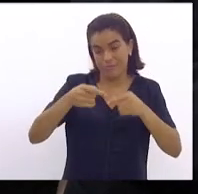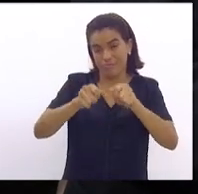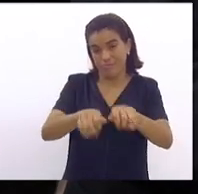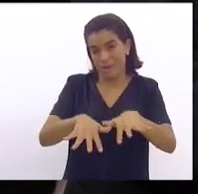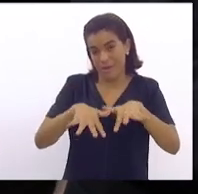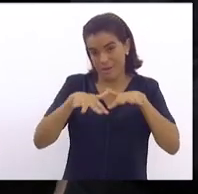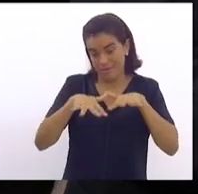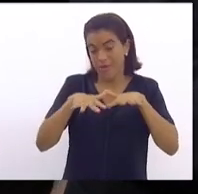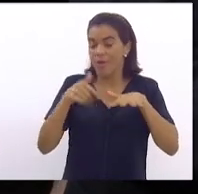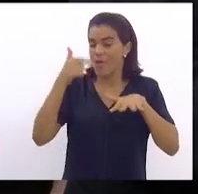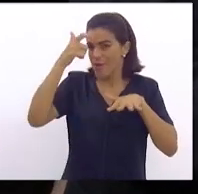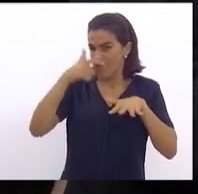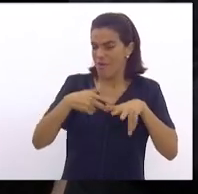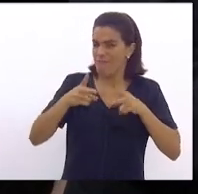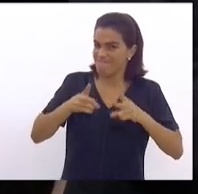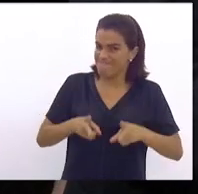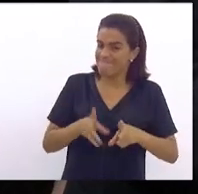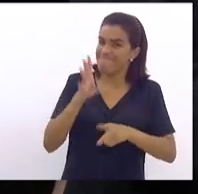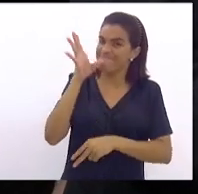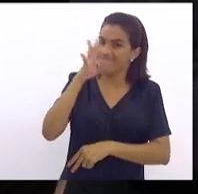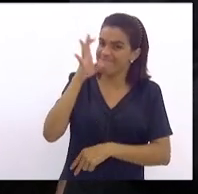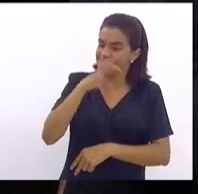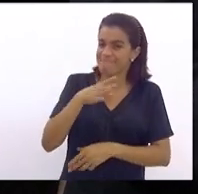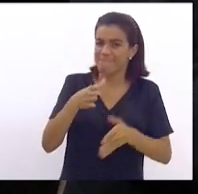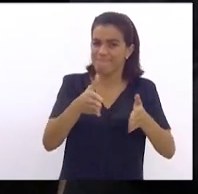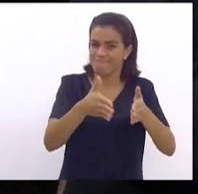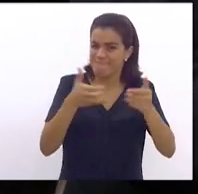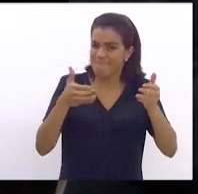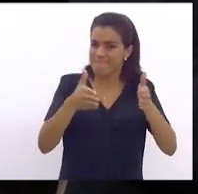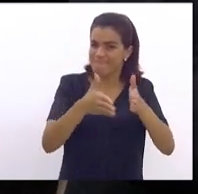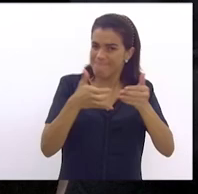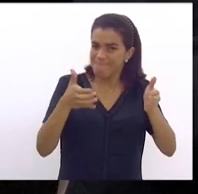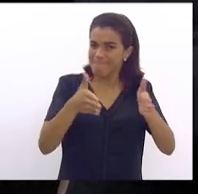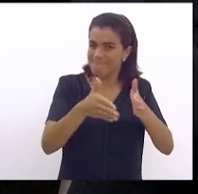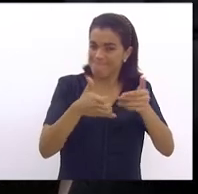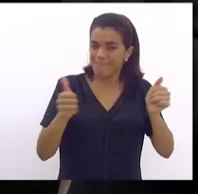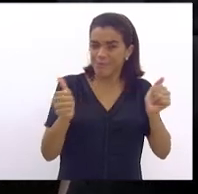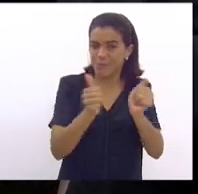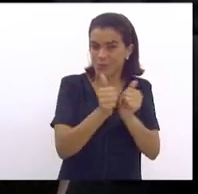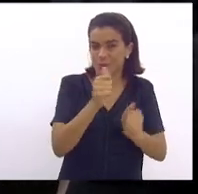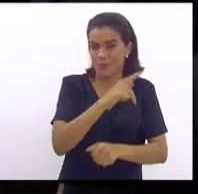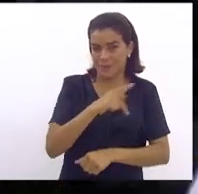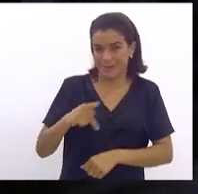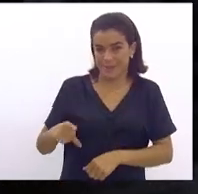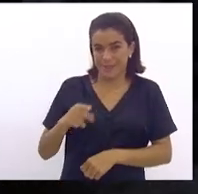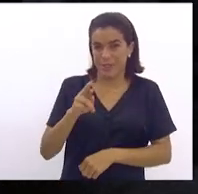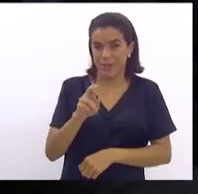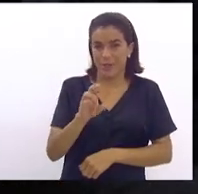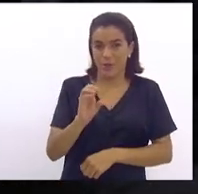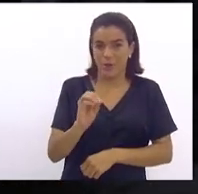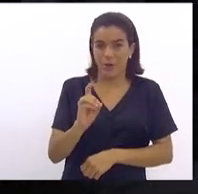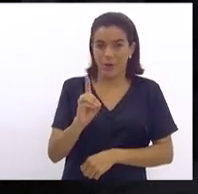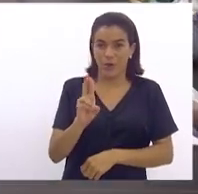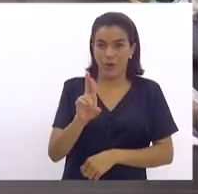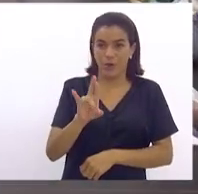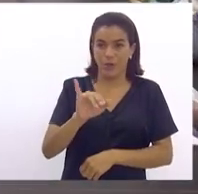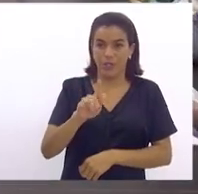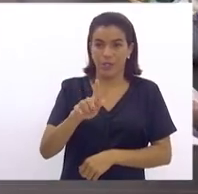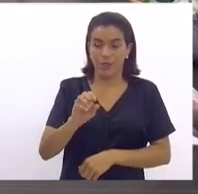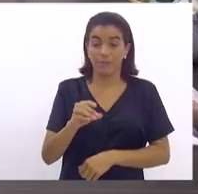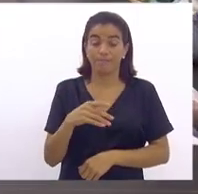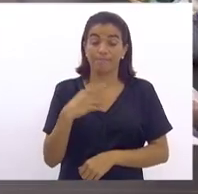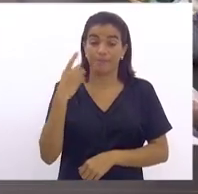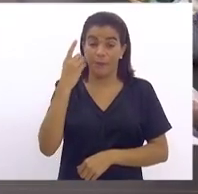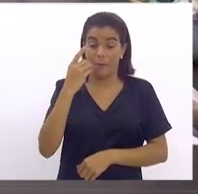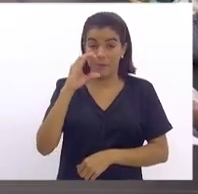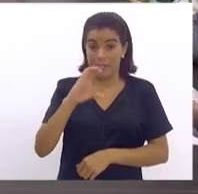plenário. Vou continuar insistindo aí, é meu pedido com o nosso presidente Rodrigo Bacelar. Deputada Célia Jordão, eu